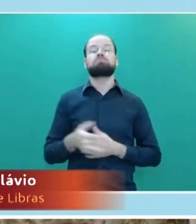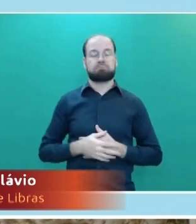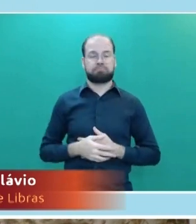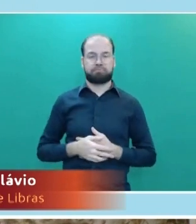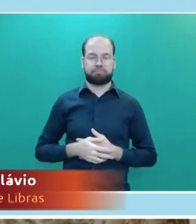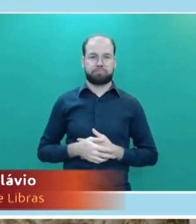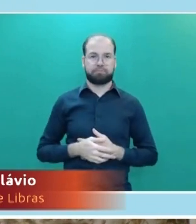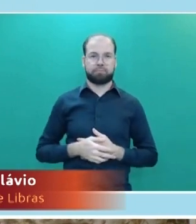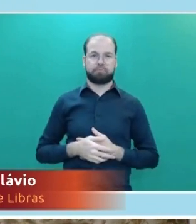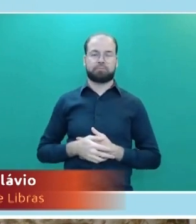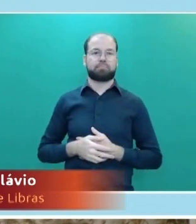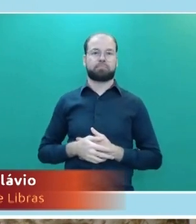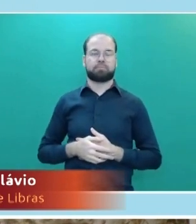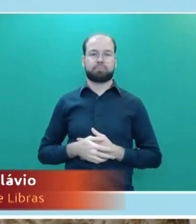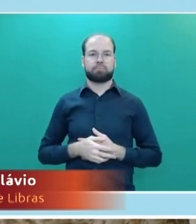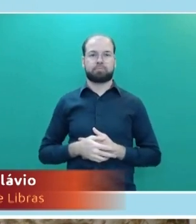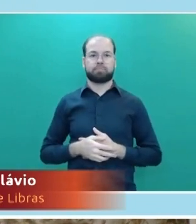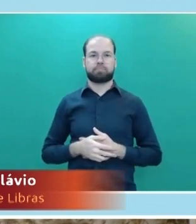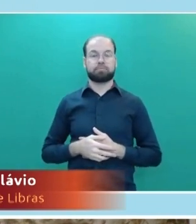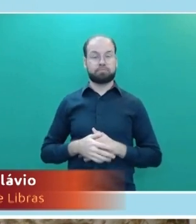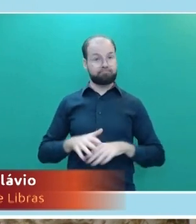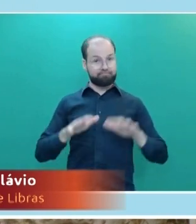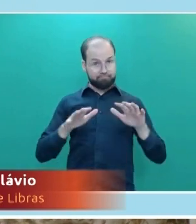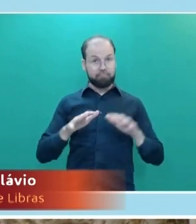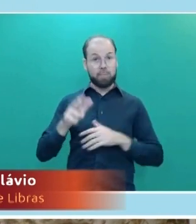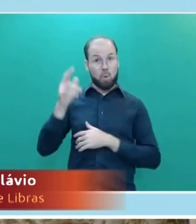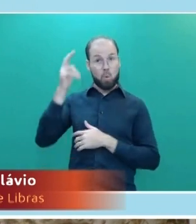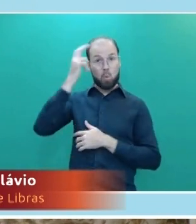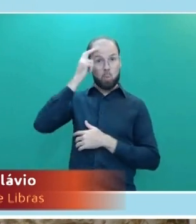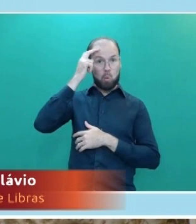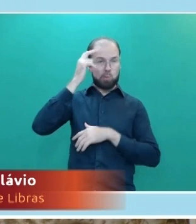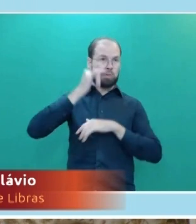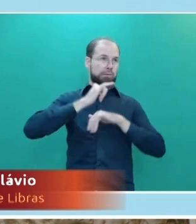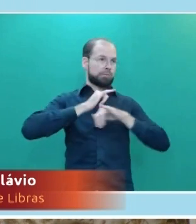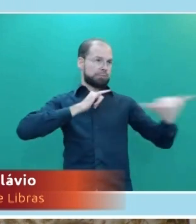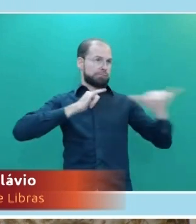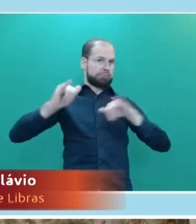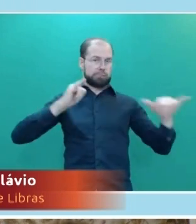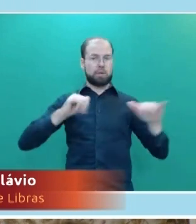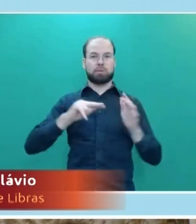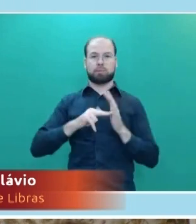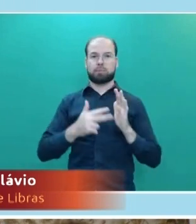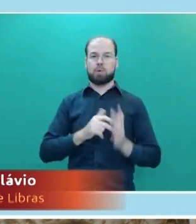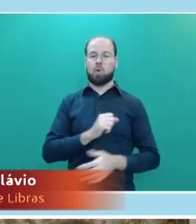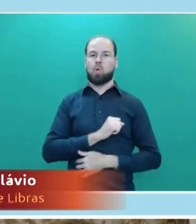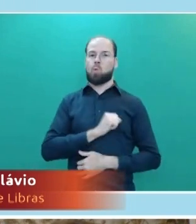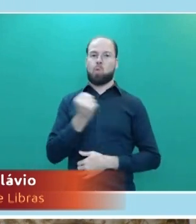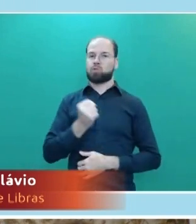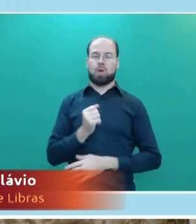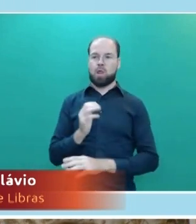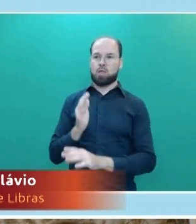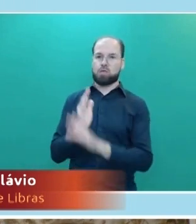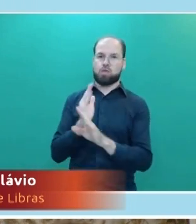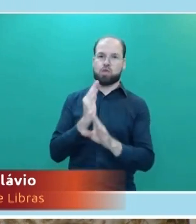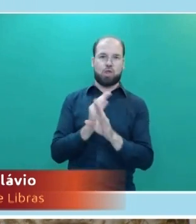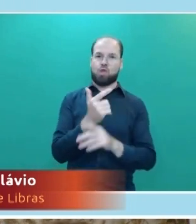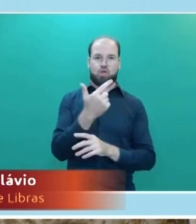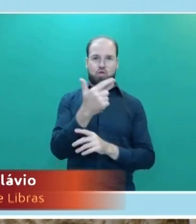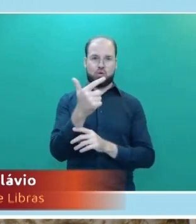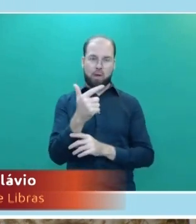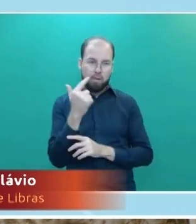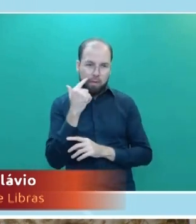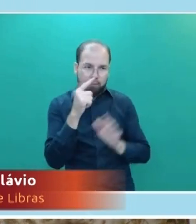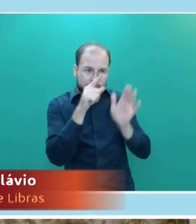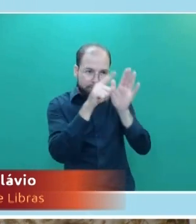Olha, a cultura de ódio, ela não é detectada por detectores de metais e nem por revista de